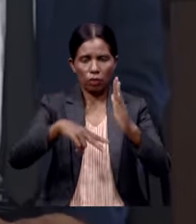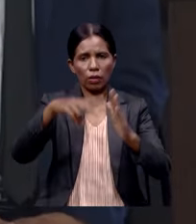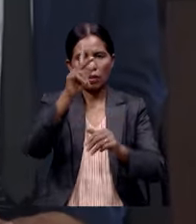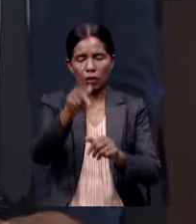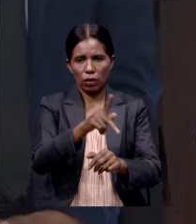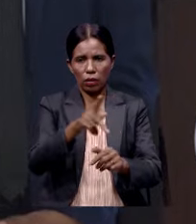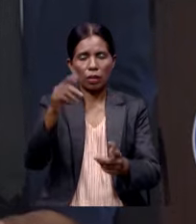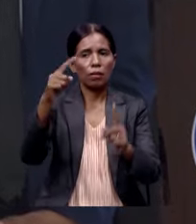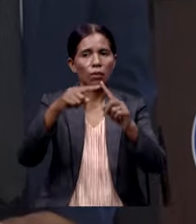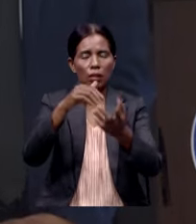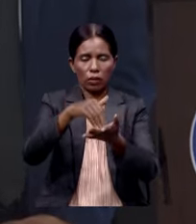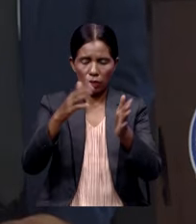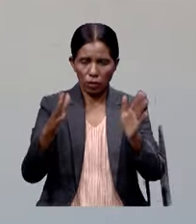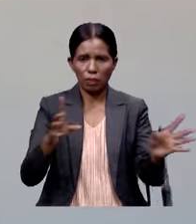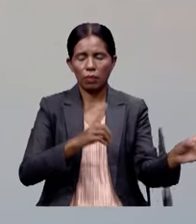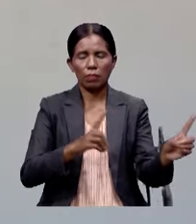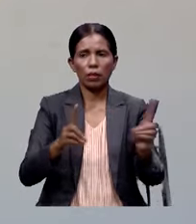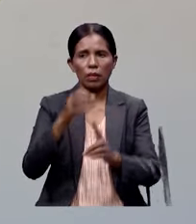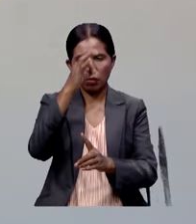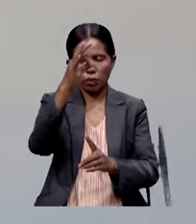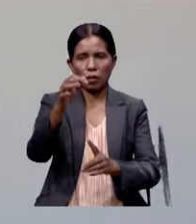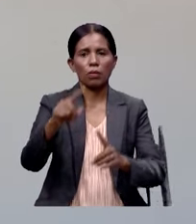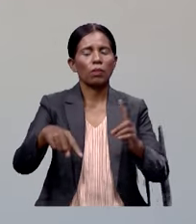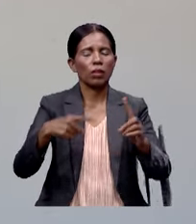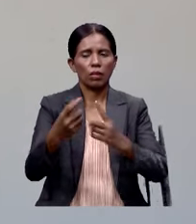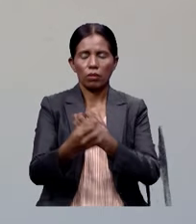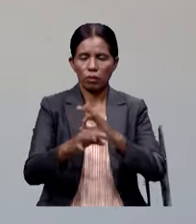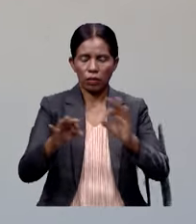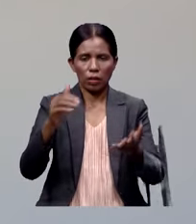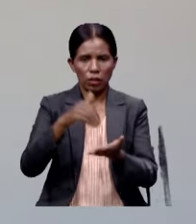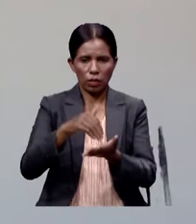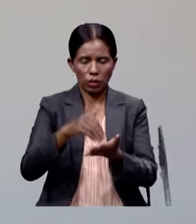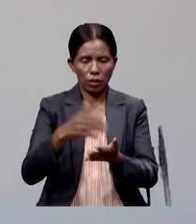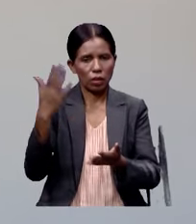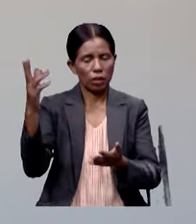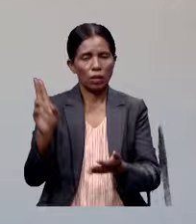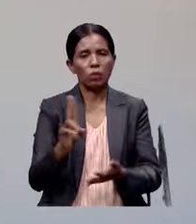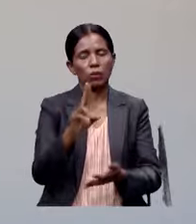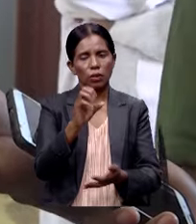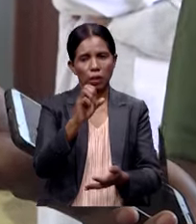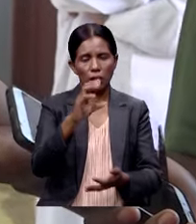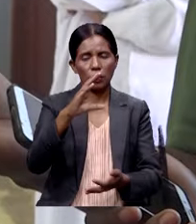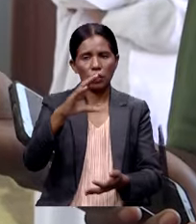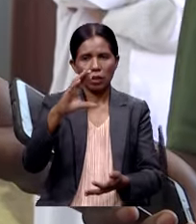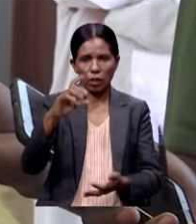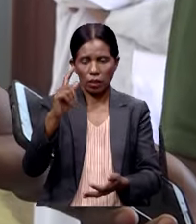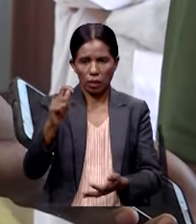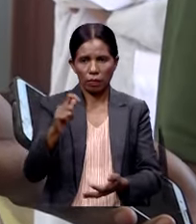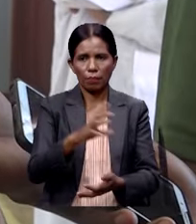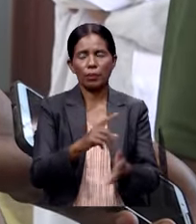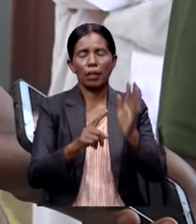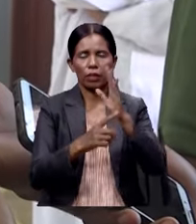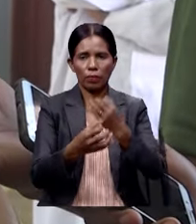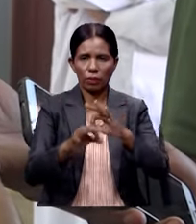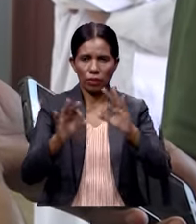ba estudante sira, ato implementa e a futuro ba inhira remata estudo e a universidade refere. Dom Virgílio hato assunto ne, a foi